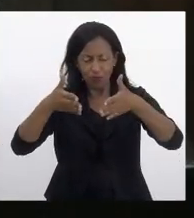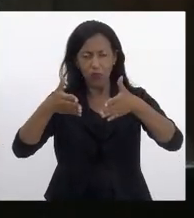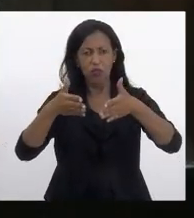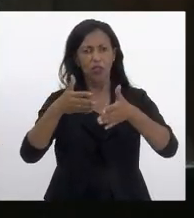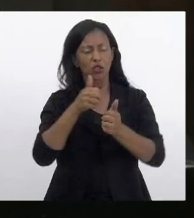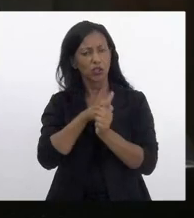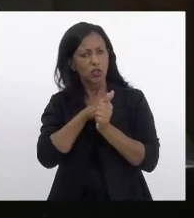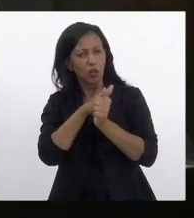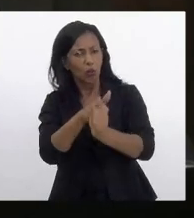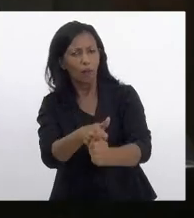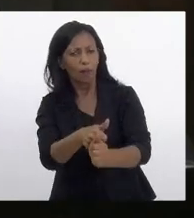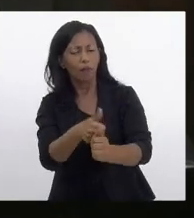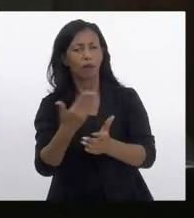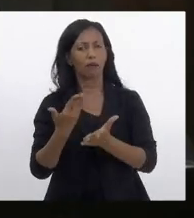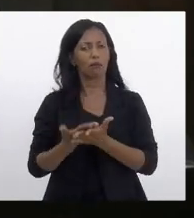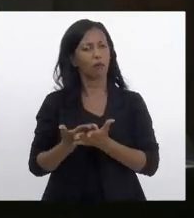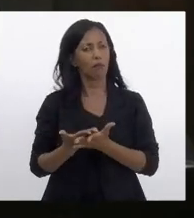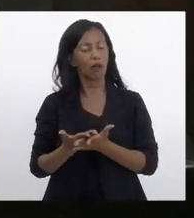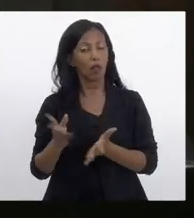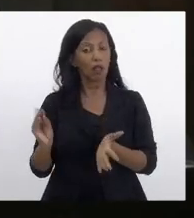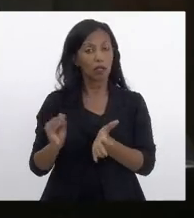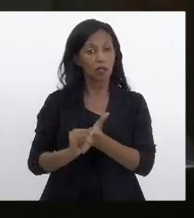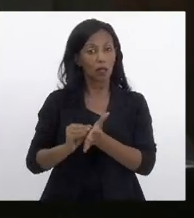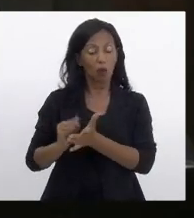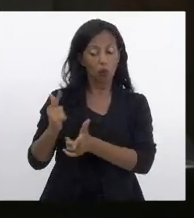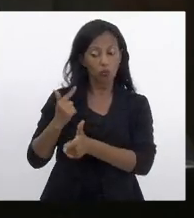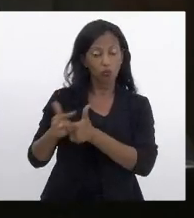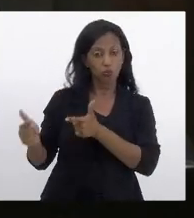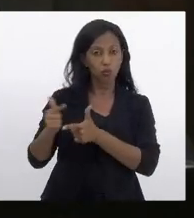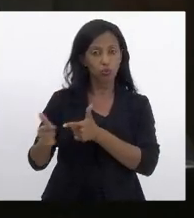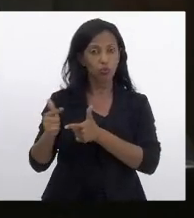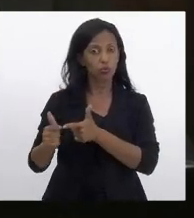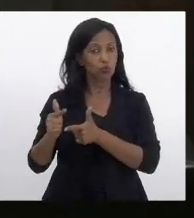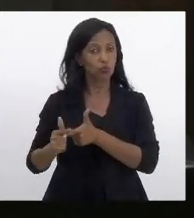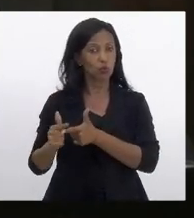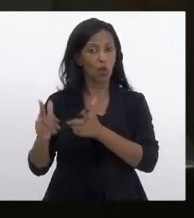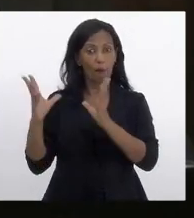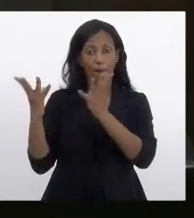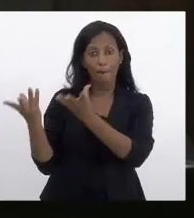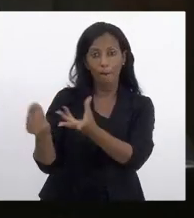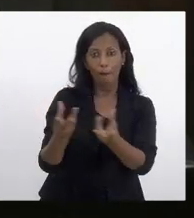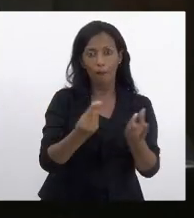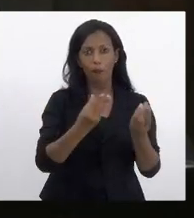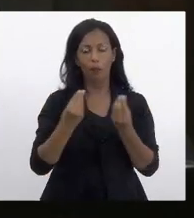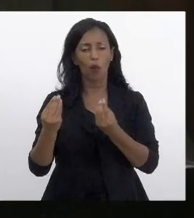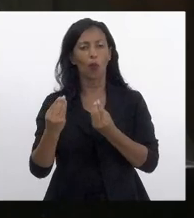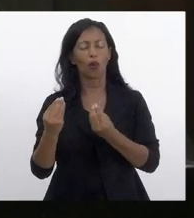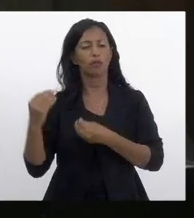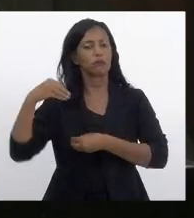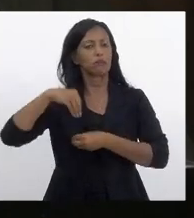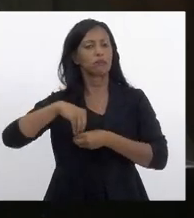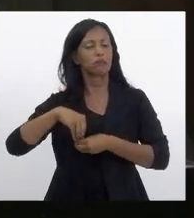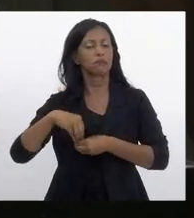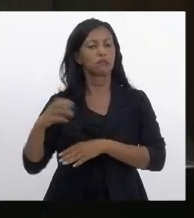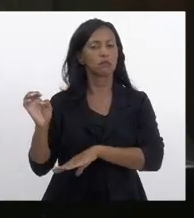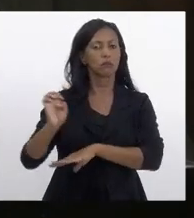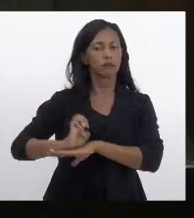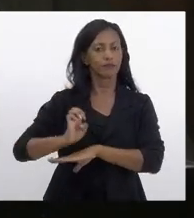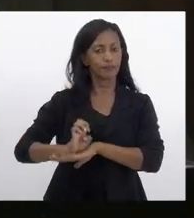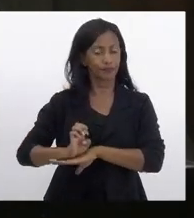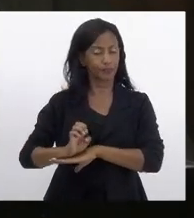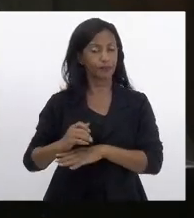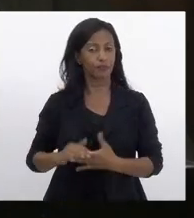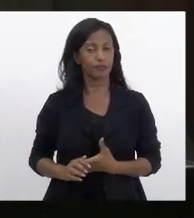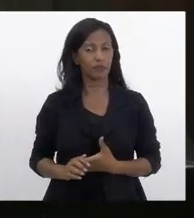de acompanhamento nos estudos, sem falar o drama dos alunos, muitos deles nas redes públicas, com dificuldades